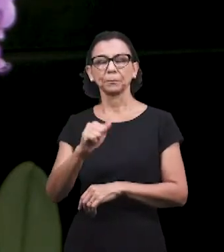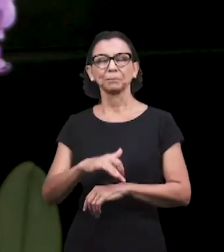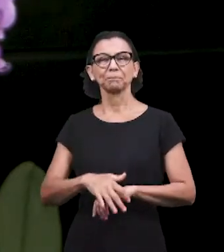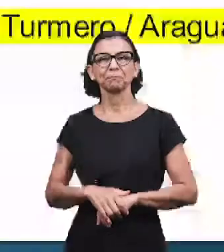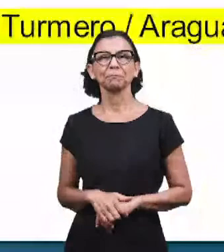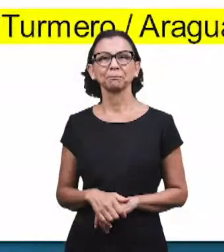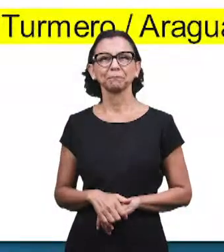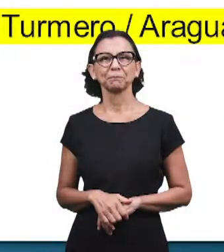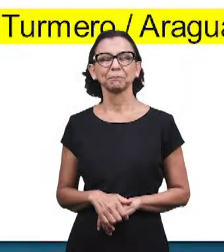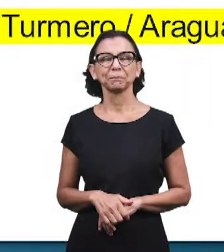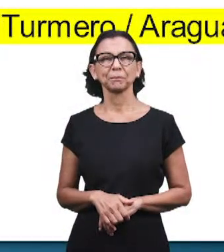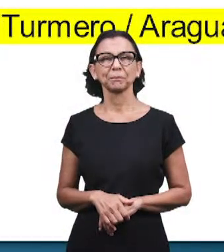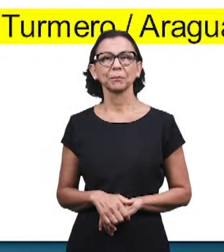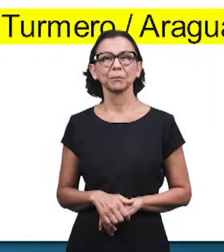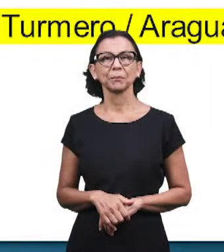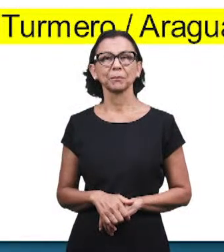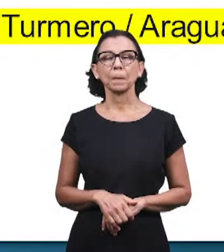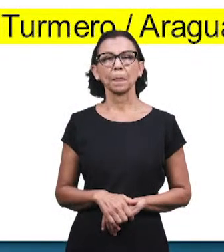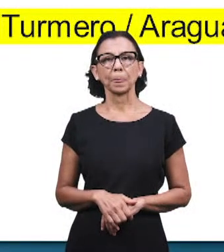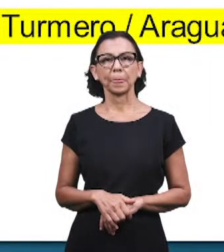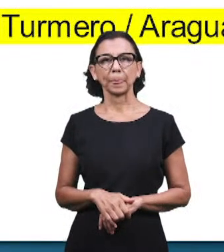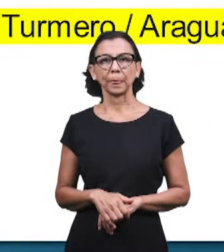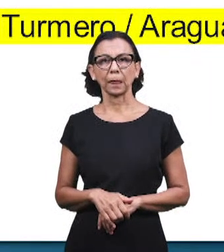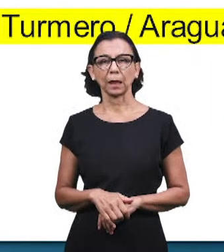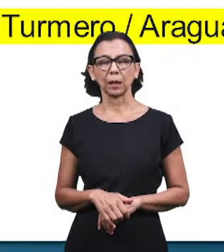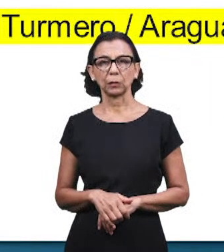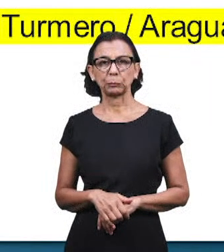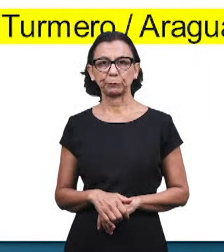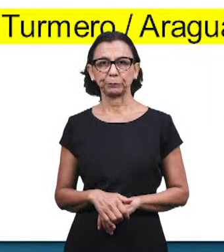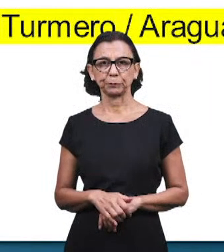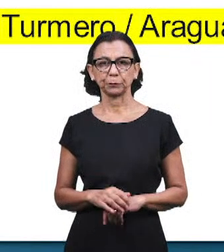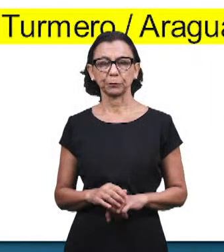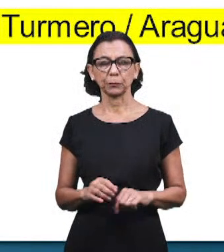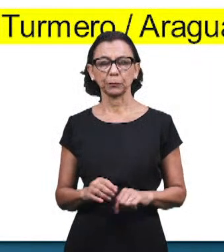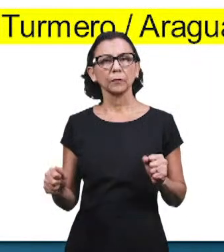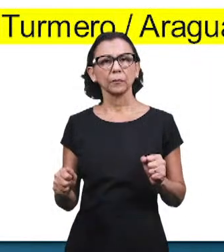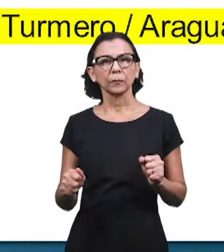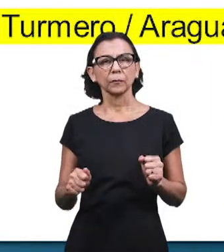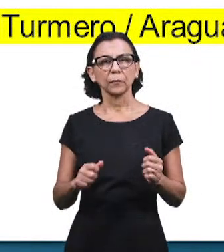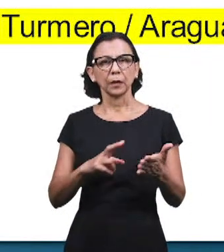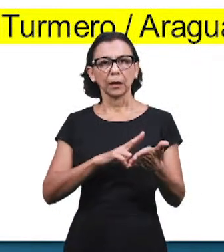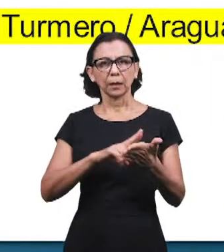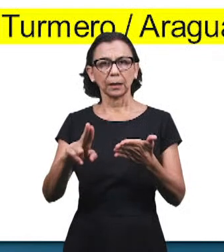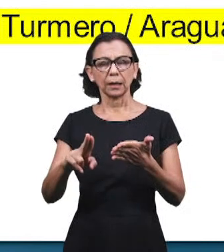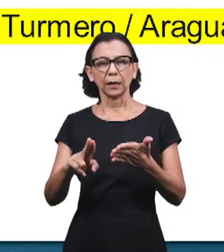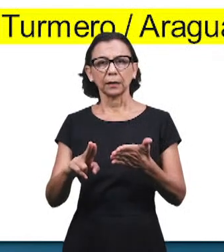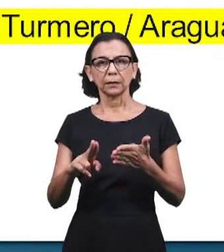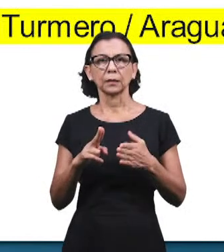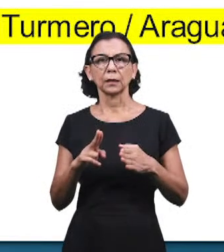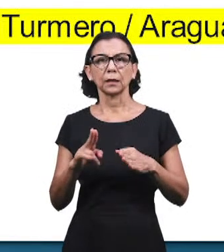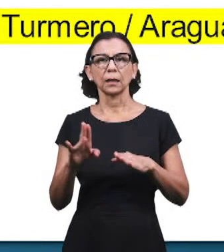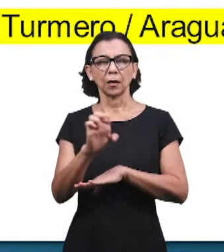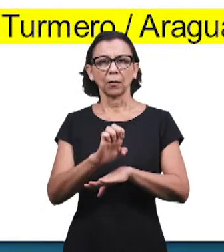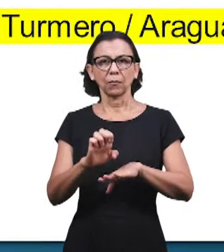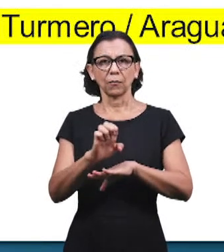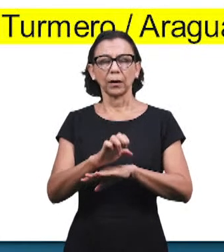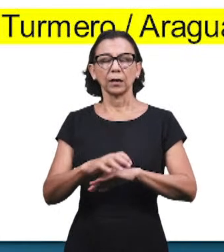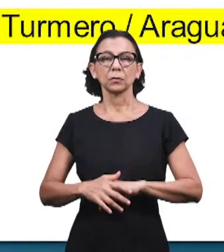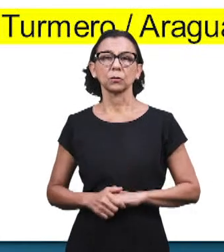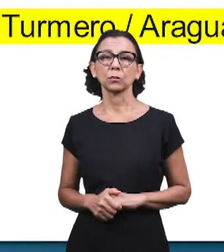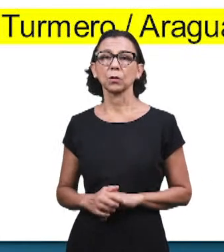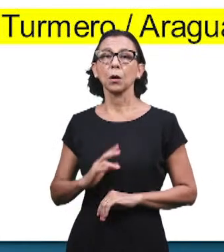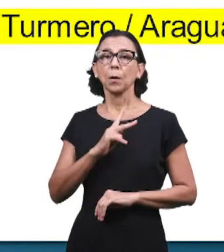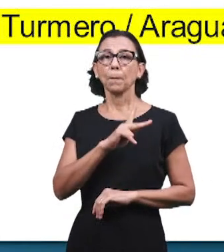assim: Na carta aos Efésios, Paulo foi um transmissor da mensagem